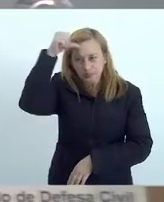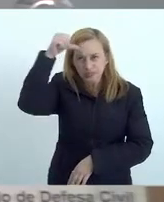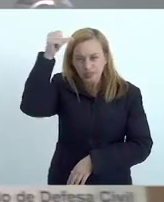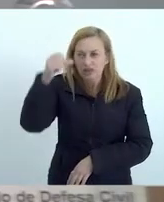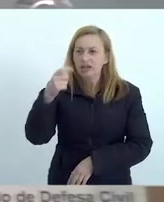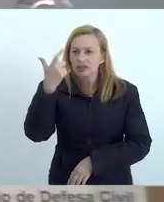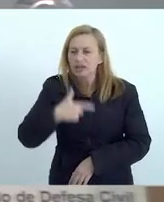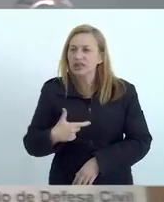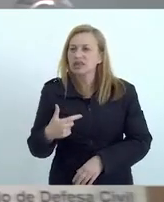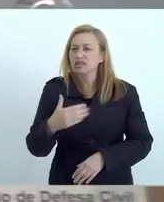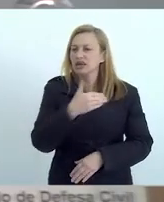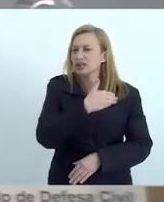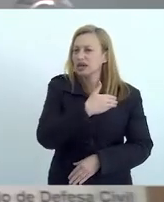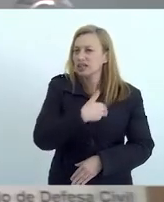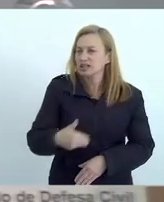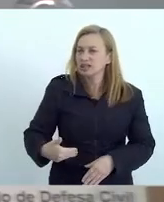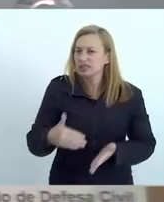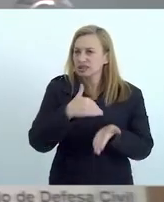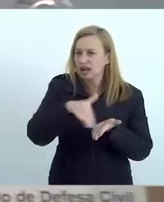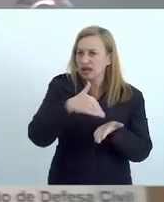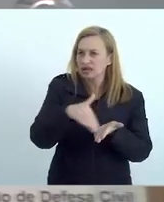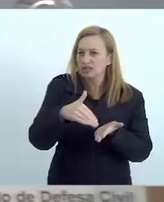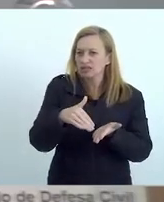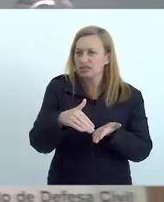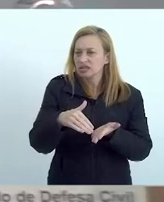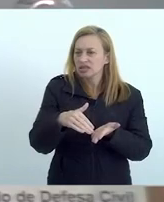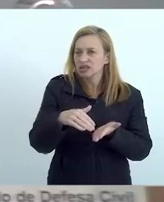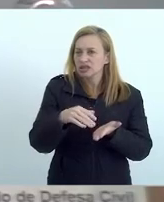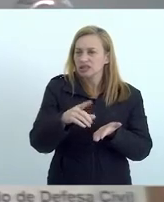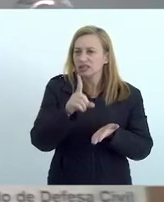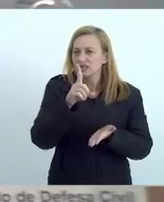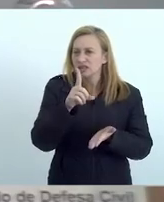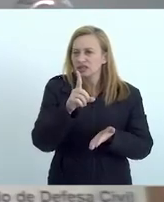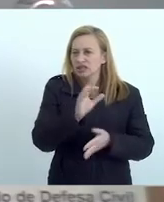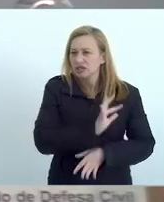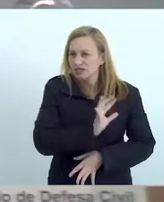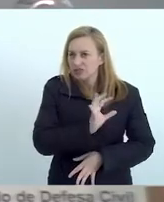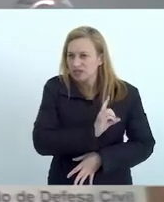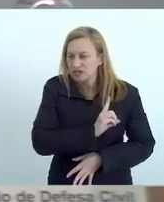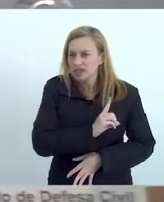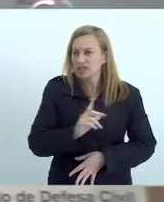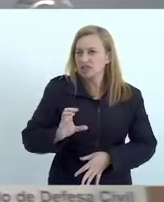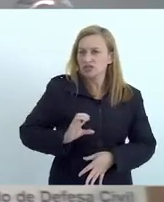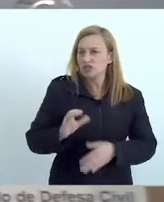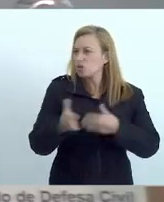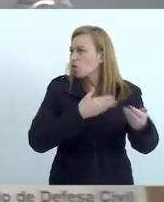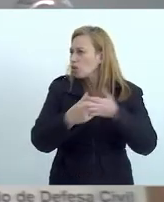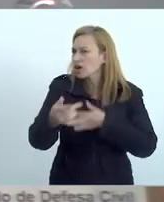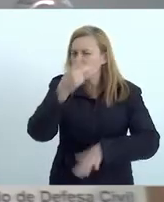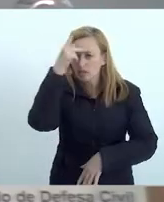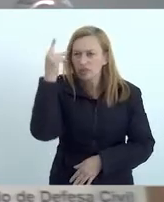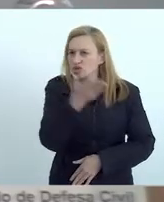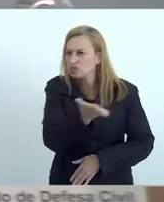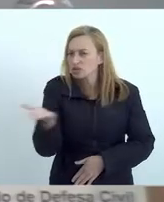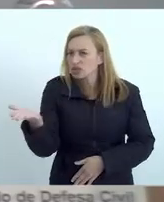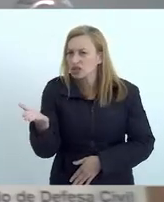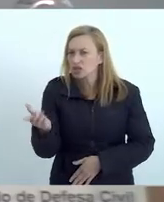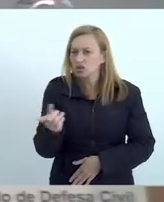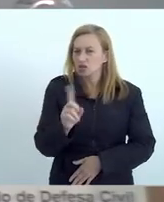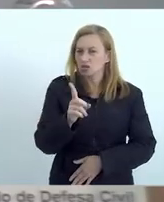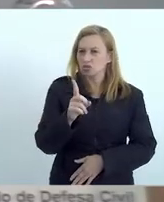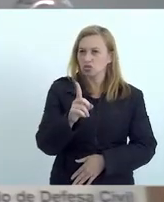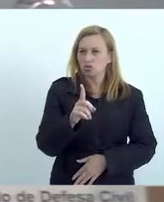secretário de Defesa Civil qualquer um de vocês podem ser e não desmerecendo hungary